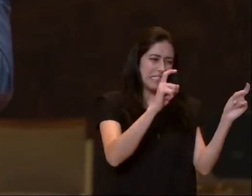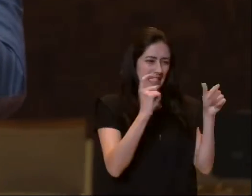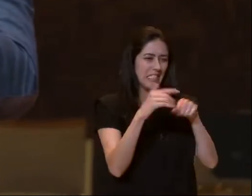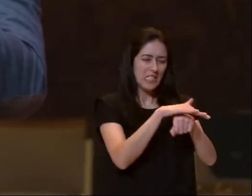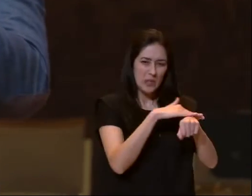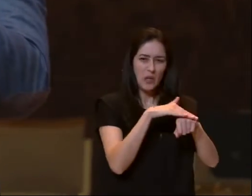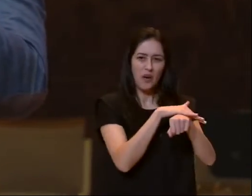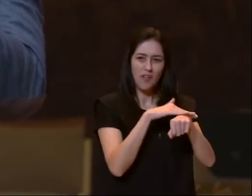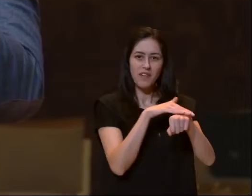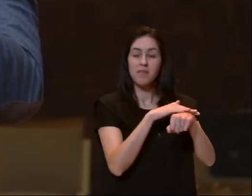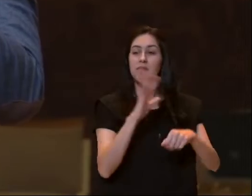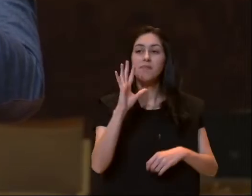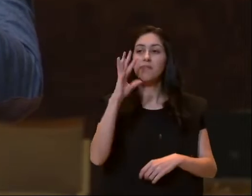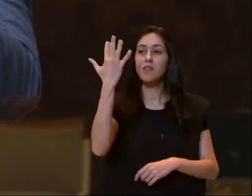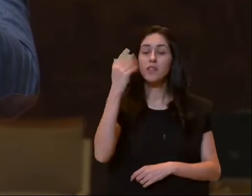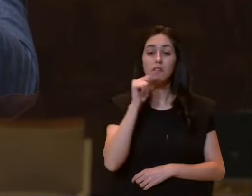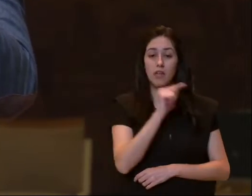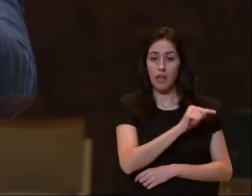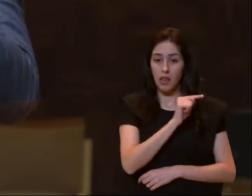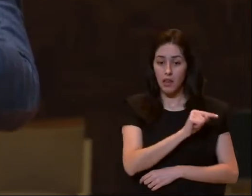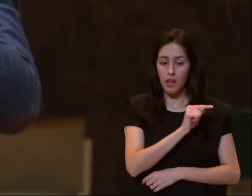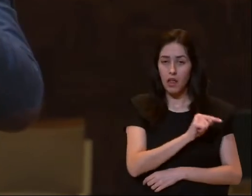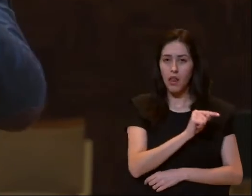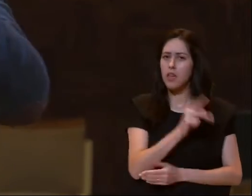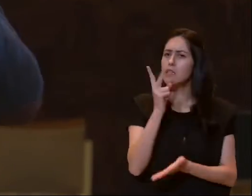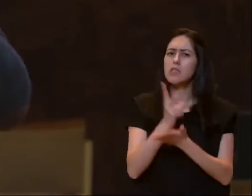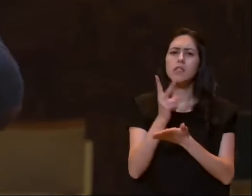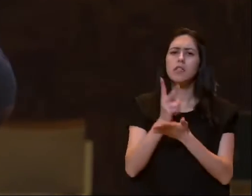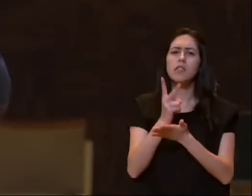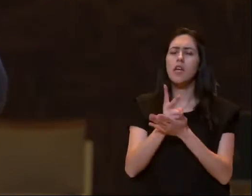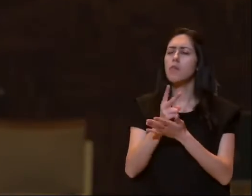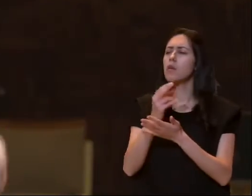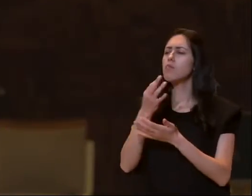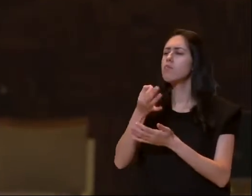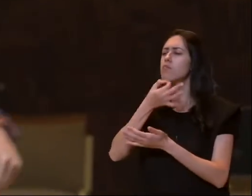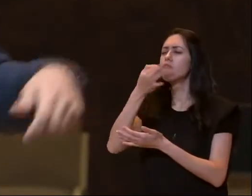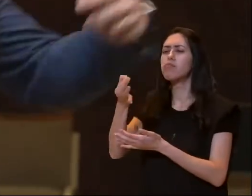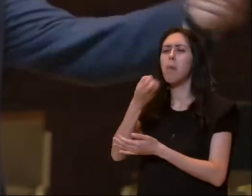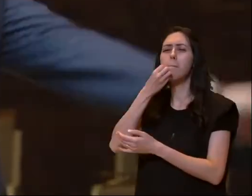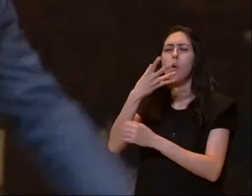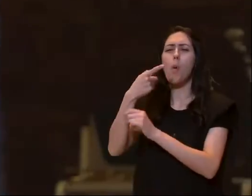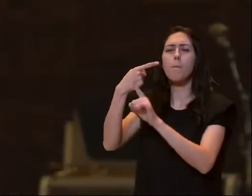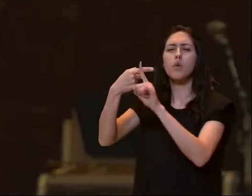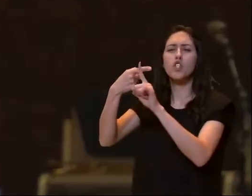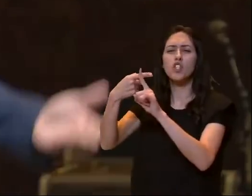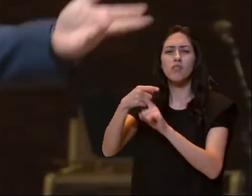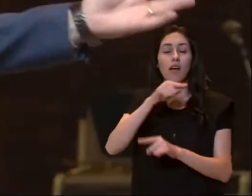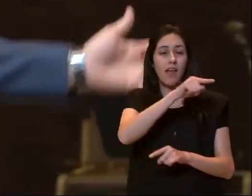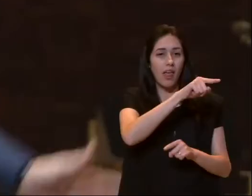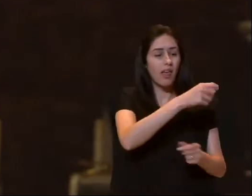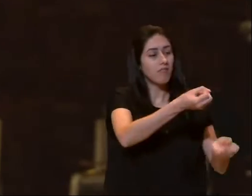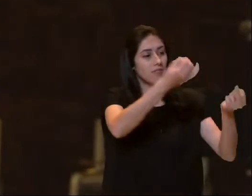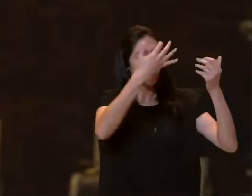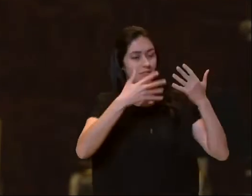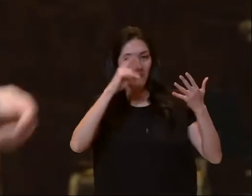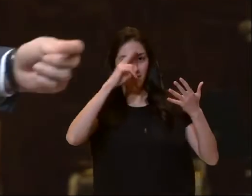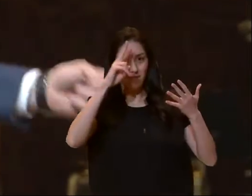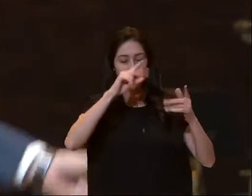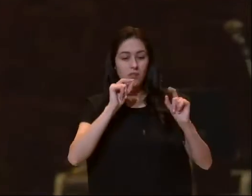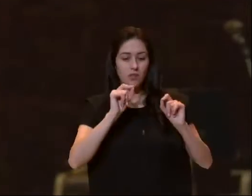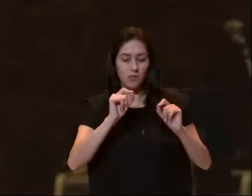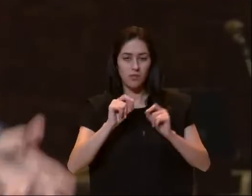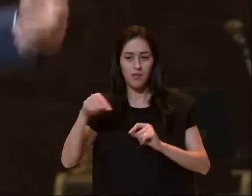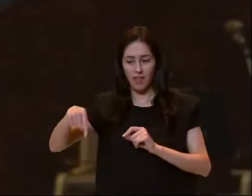e ele sempre tinha um olhar bom. E aí ele começava a contar as histórias. Ele é filho do fundador da igreja.